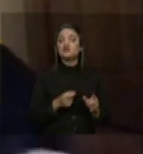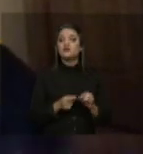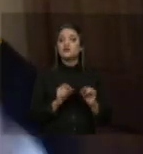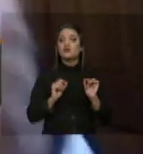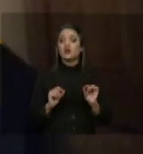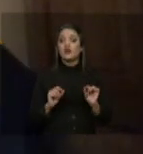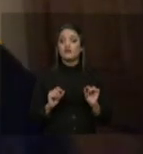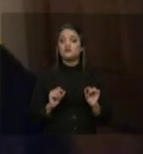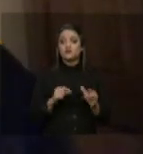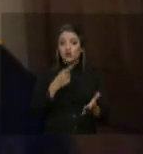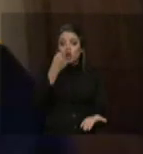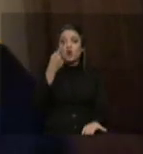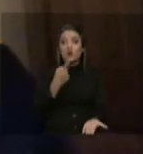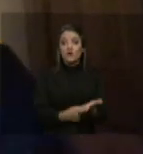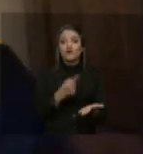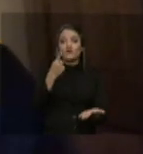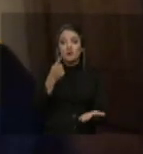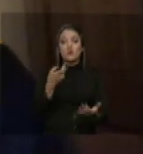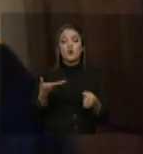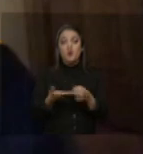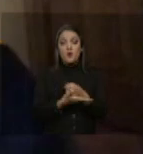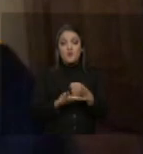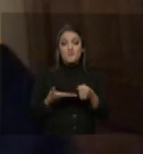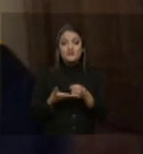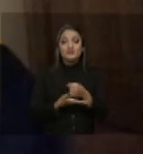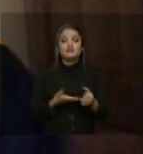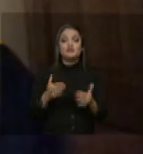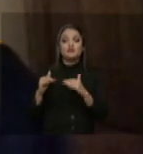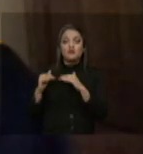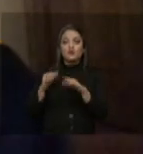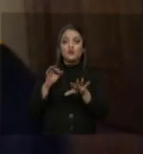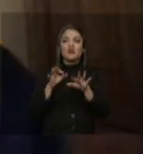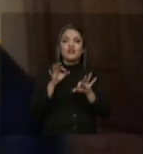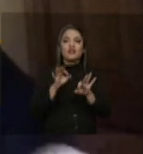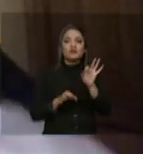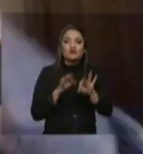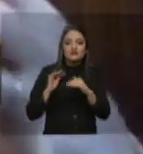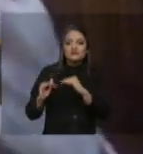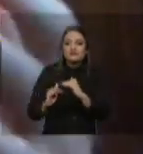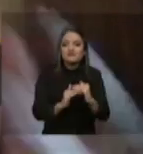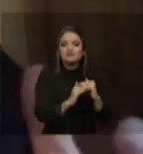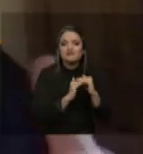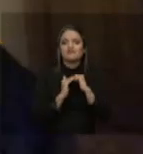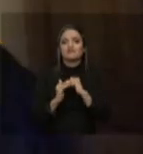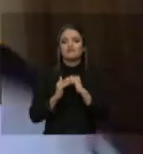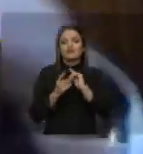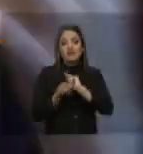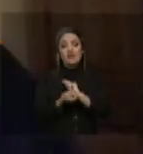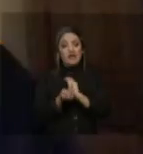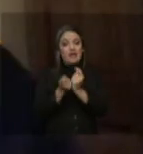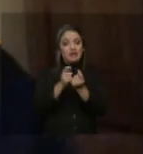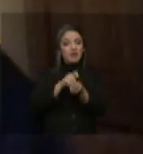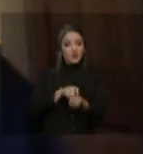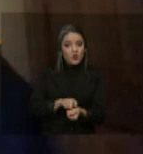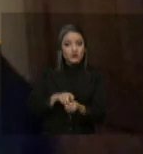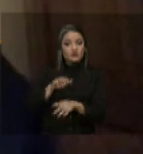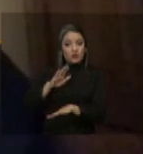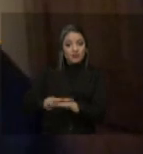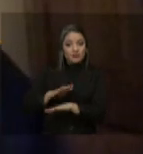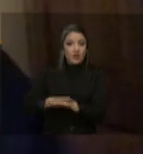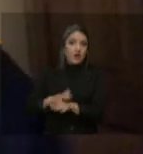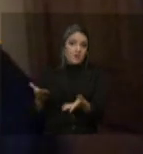que reafirmar o princípio da universalidade da jurisdição adequando aos tempos